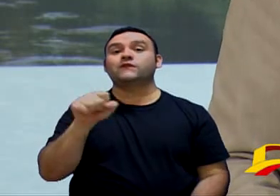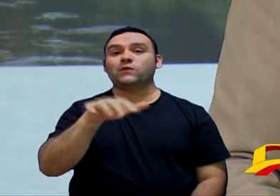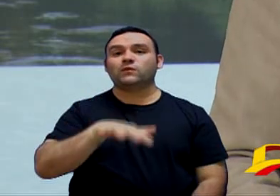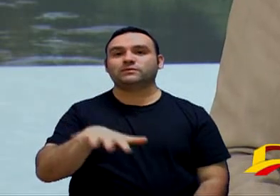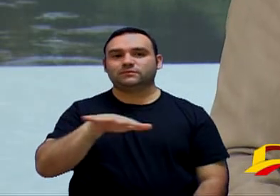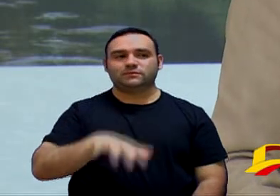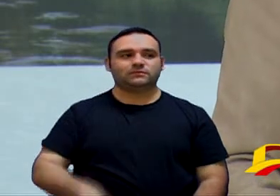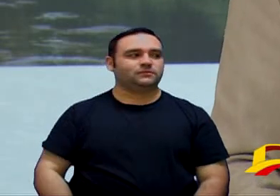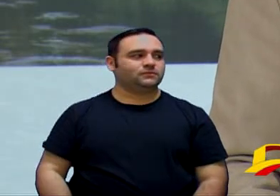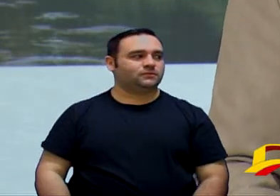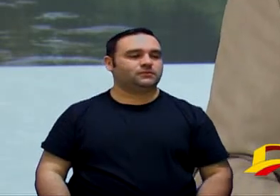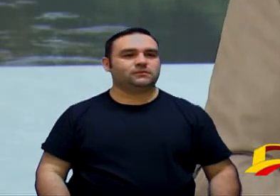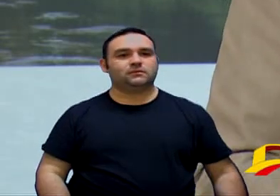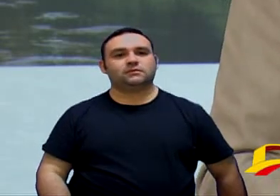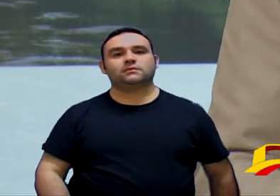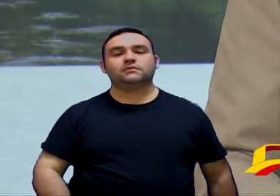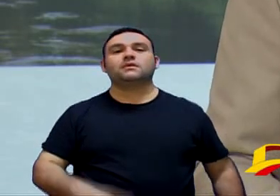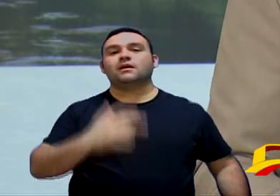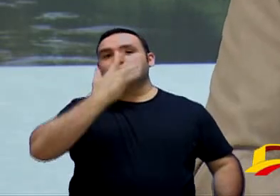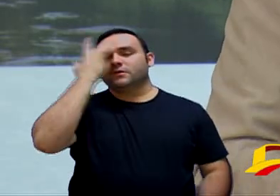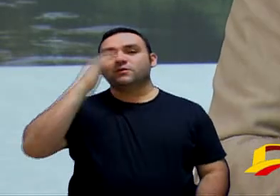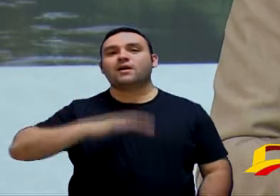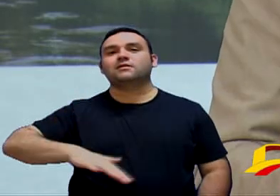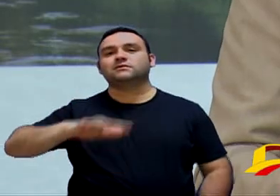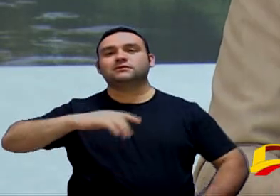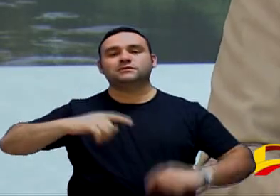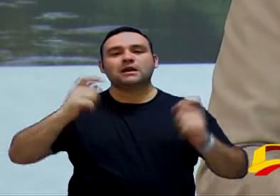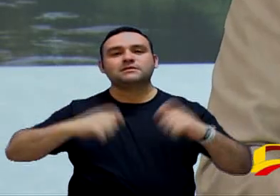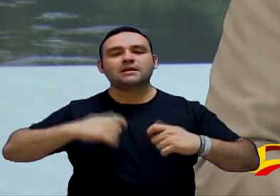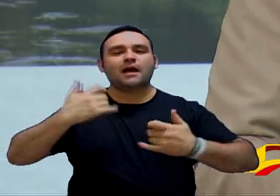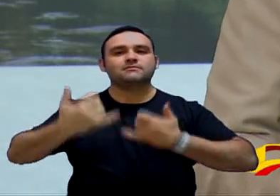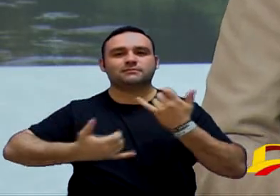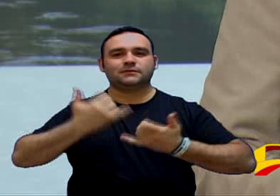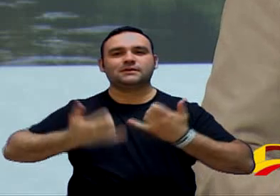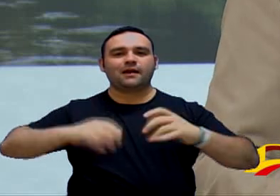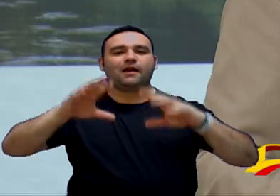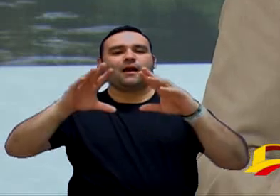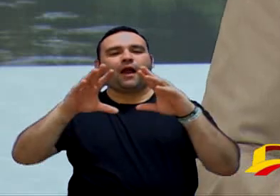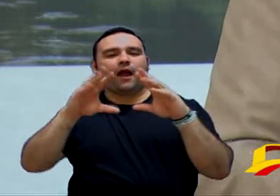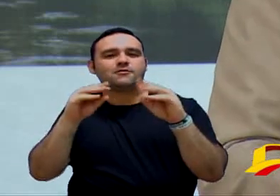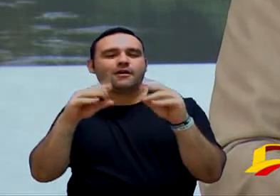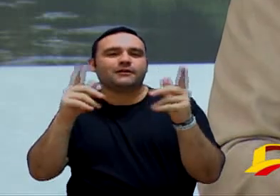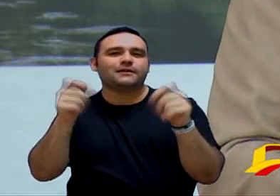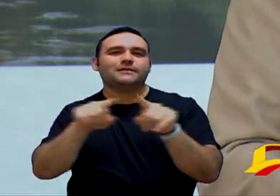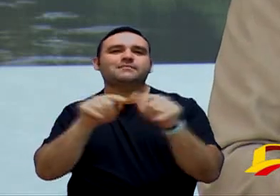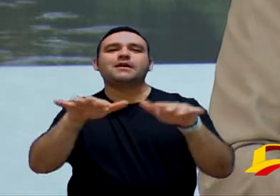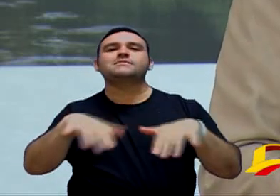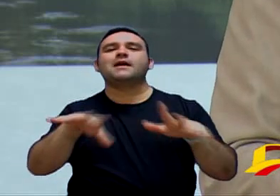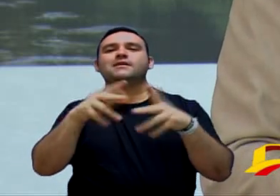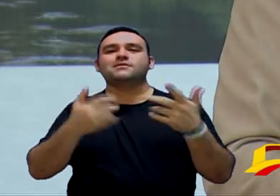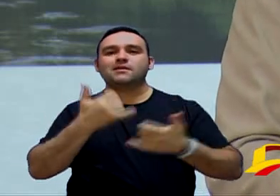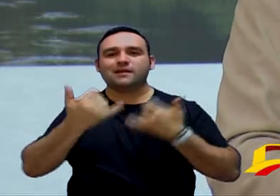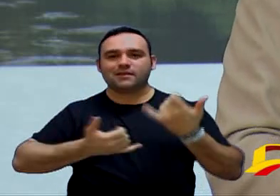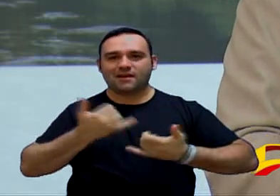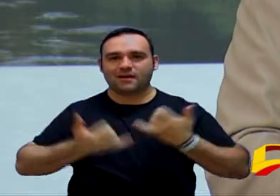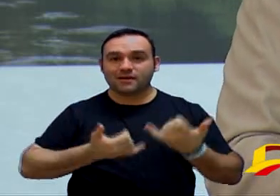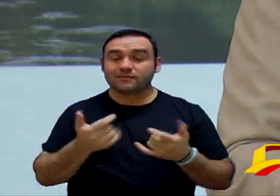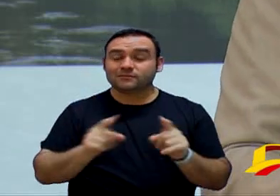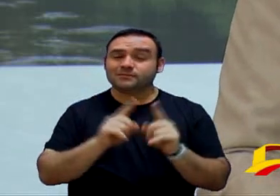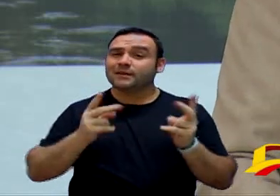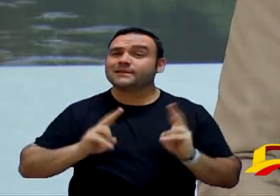Mineirão é onde o pessoal possa se divertir à noite ter aquele espaço de lazer ali